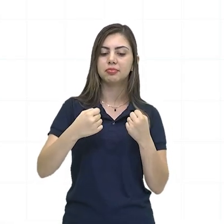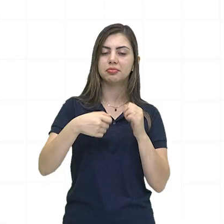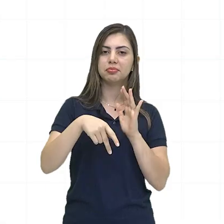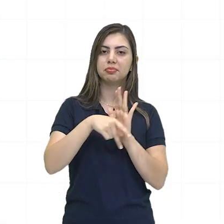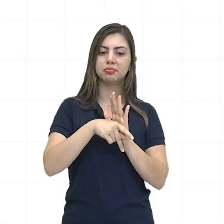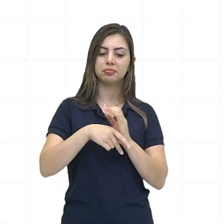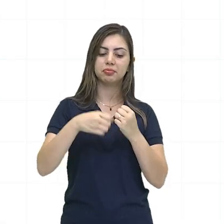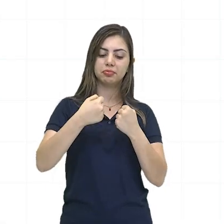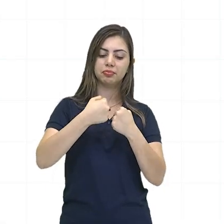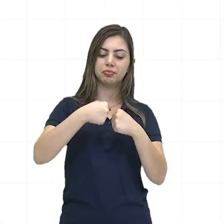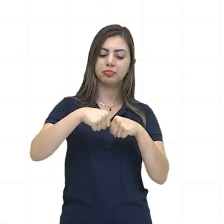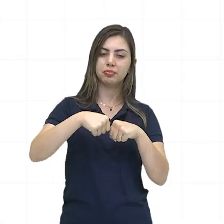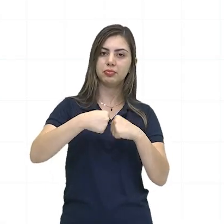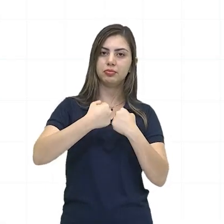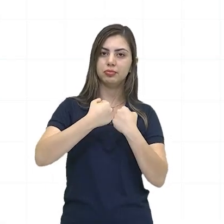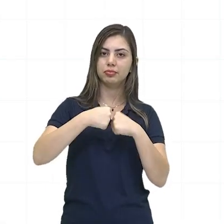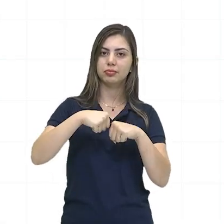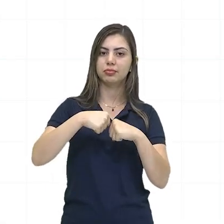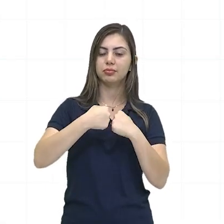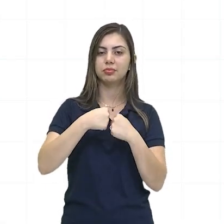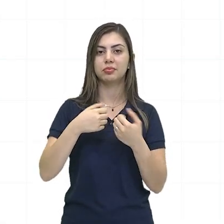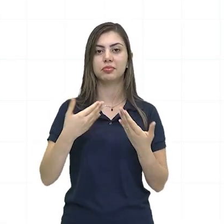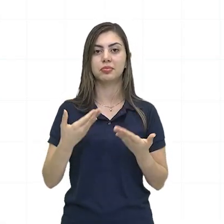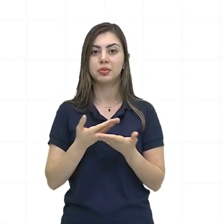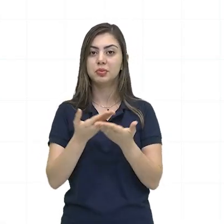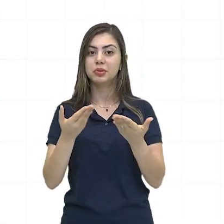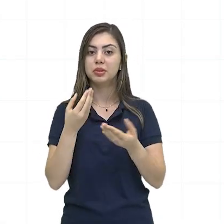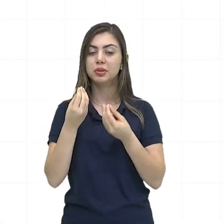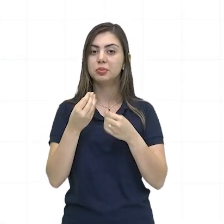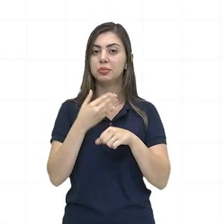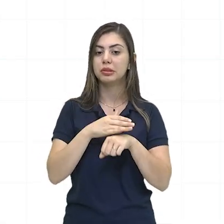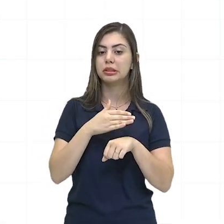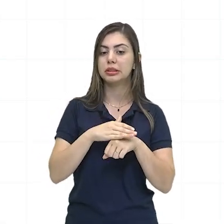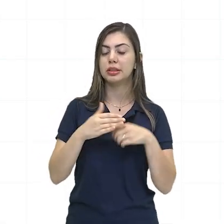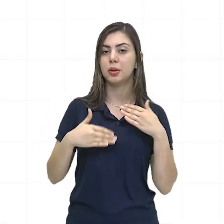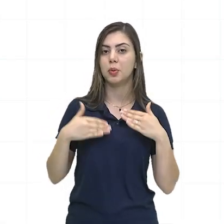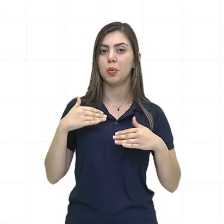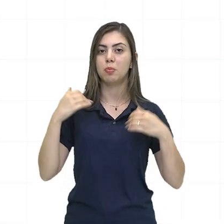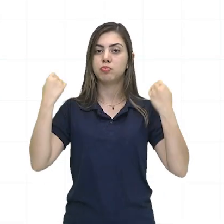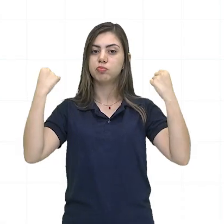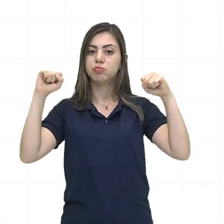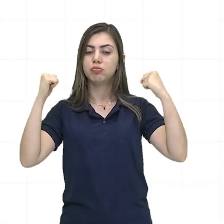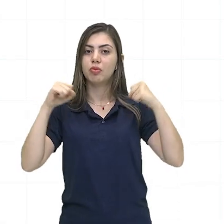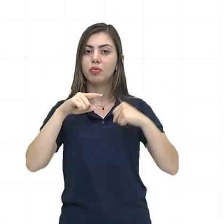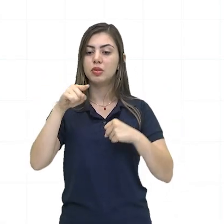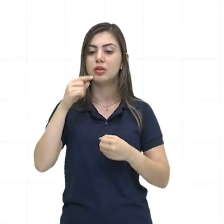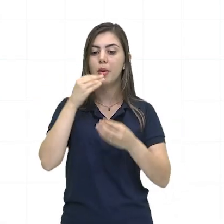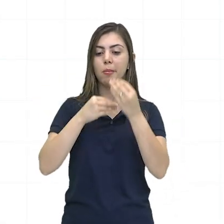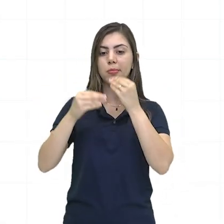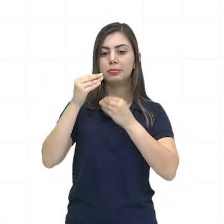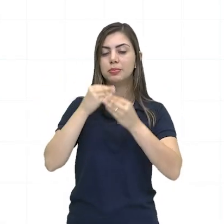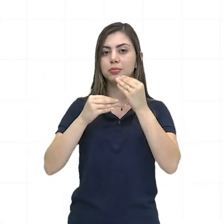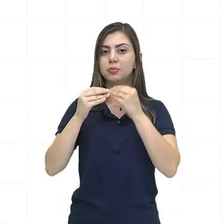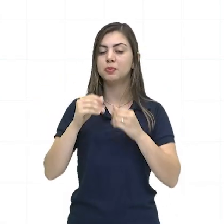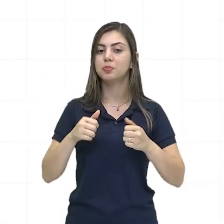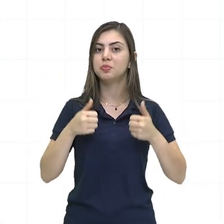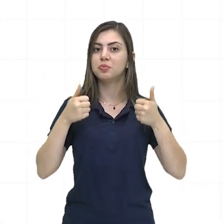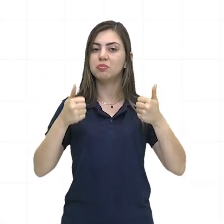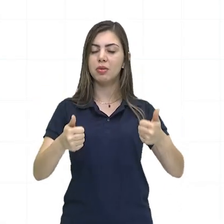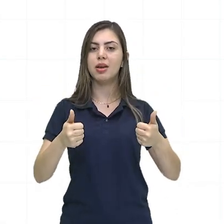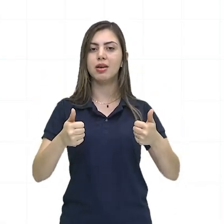líquido sinovial, certo? Então, você faz atividade física, você tem uma boa alimentação, você